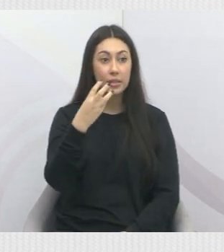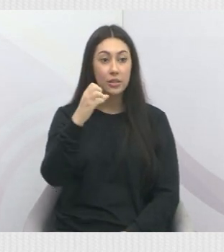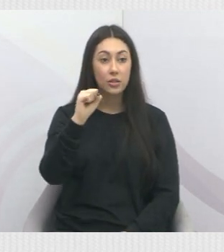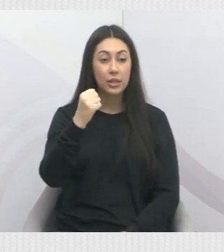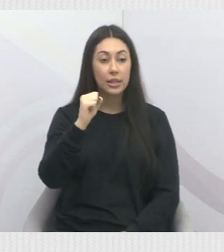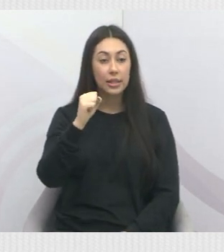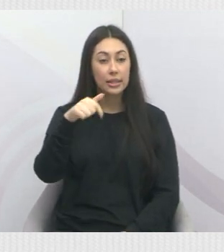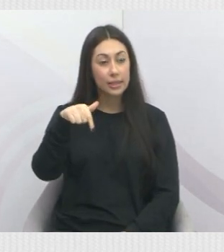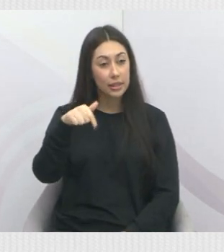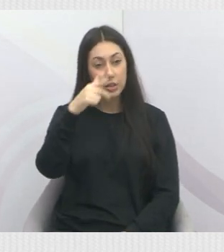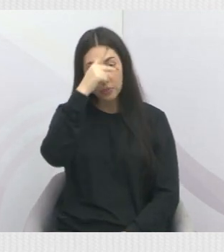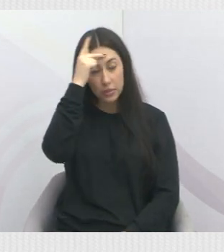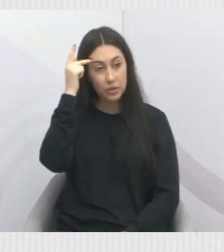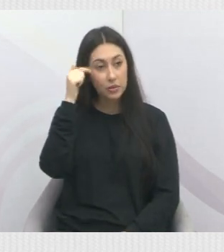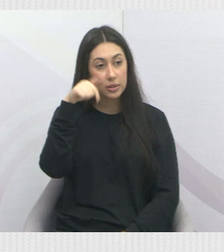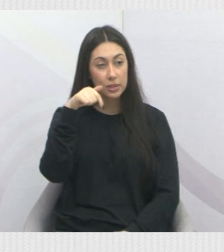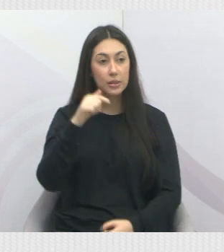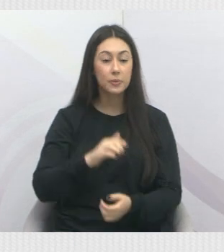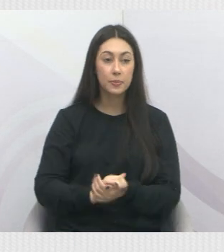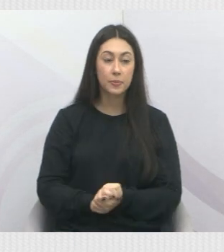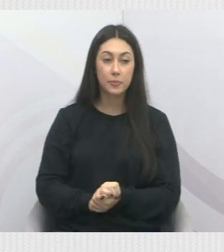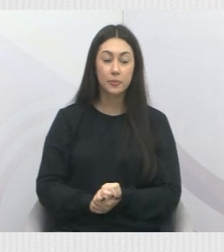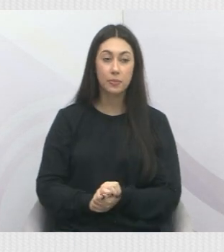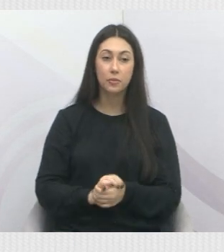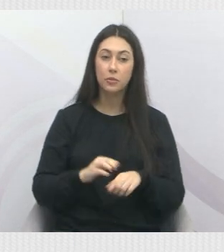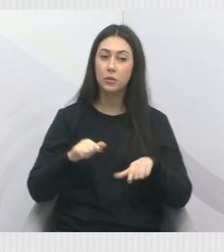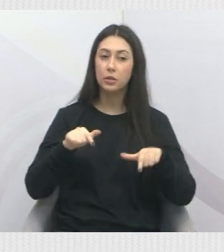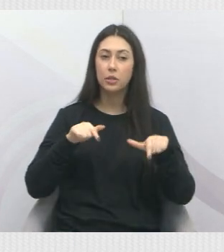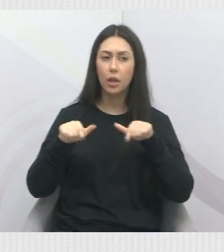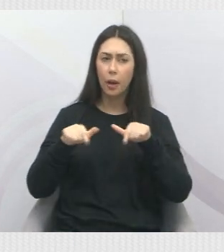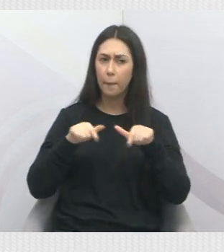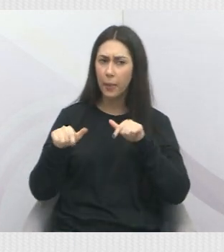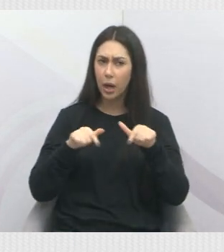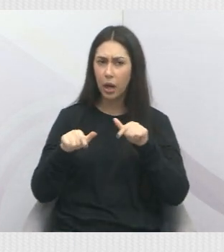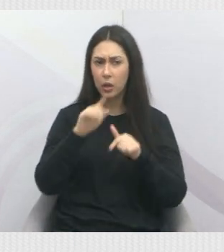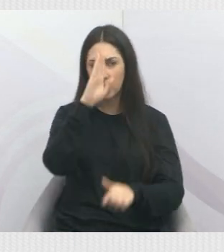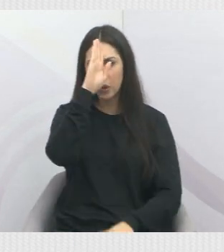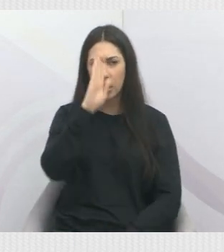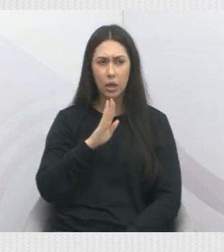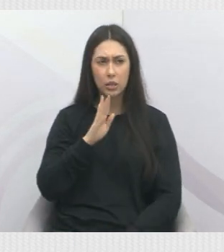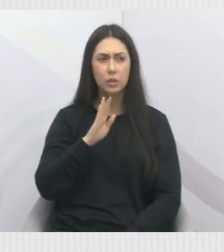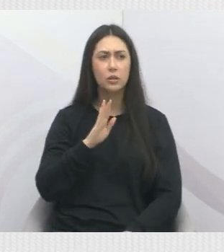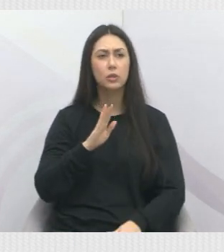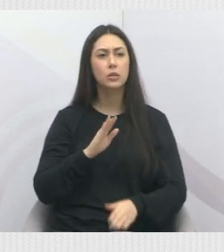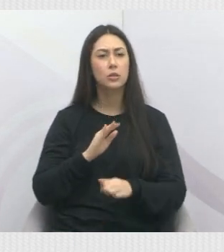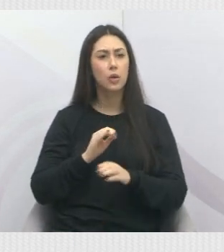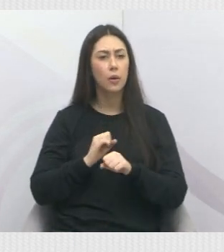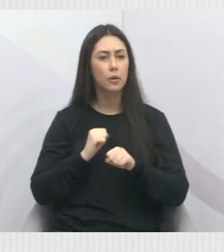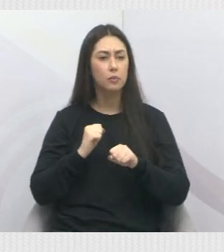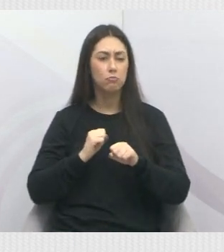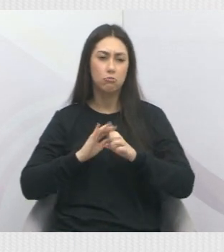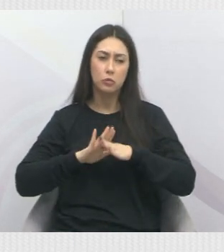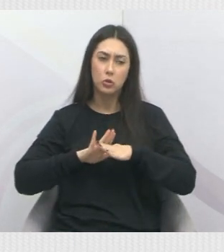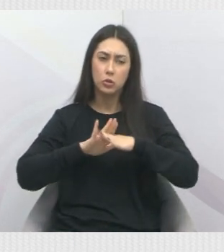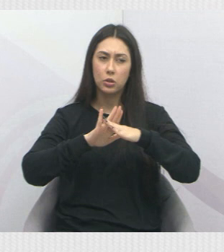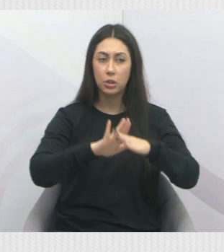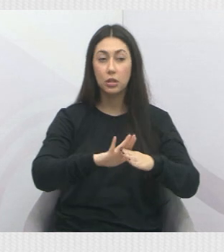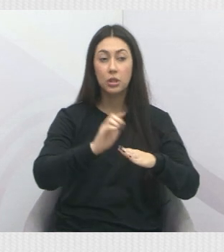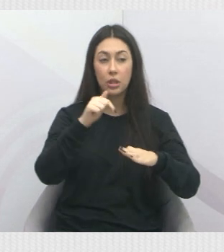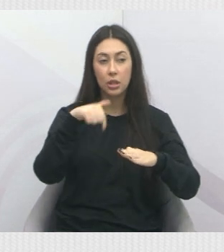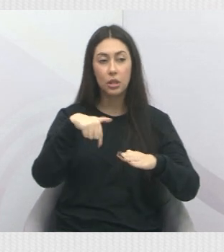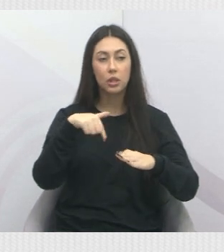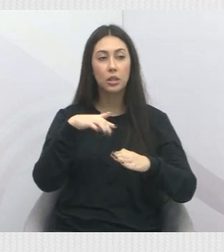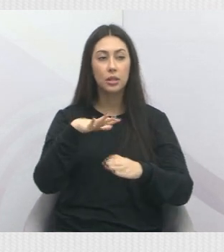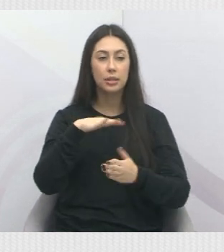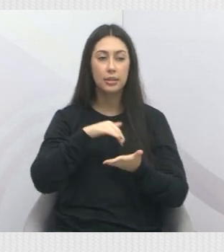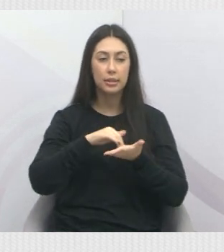230.387 mil habitantes. Serviços públicos da rede assistencial de saúde própria, contratada e conveniada